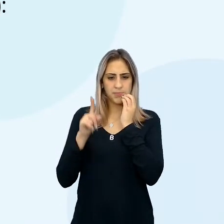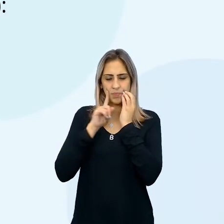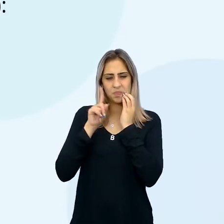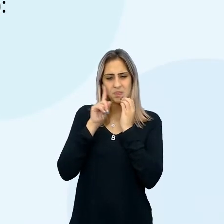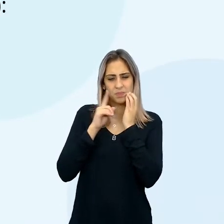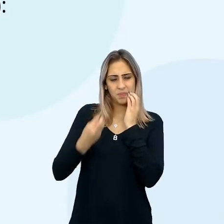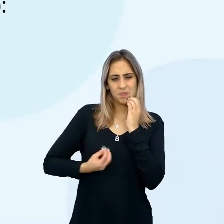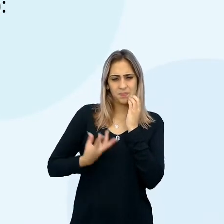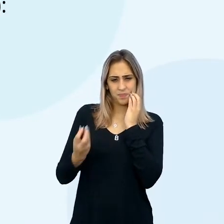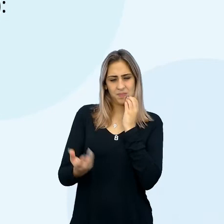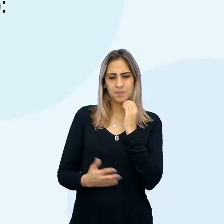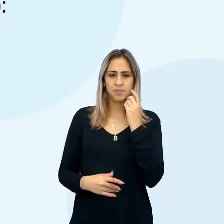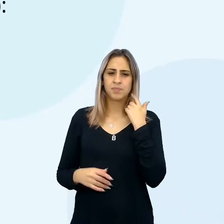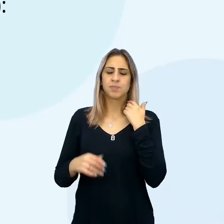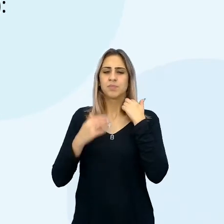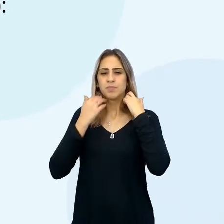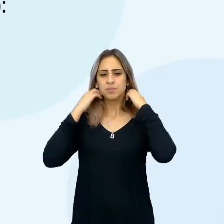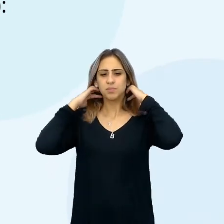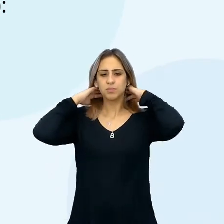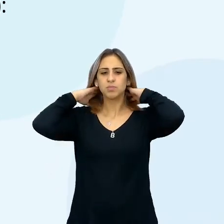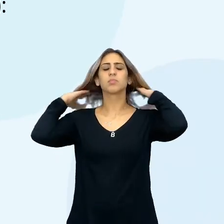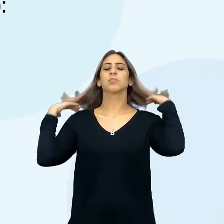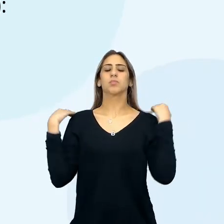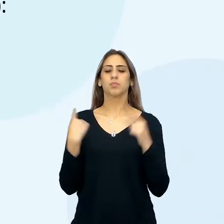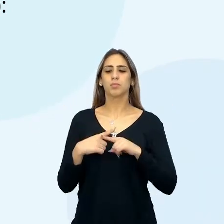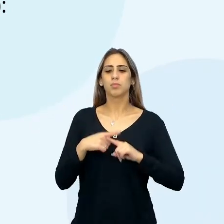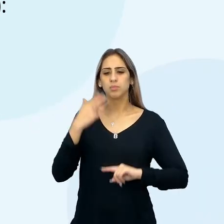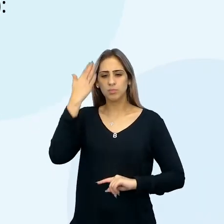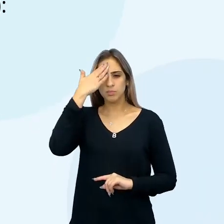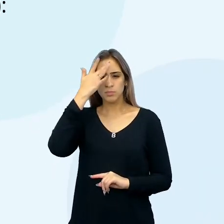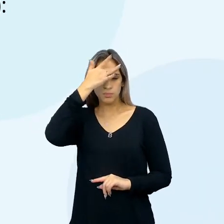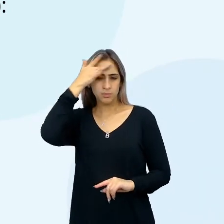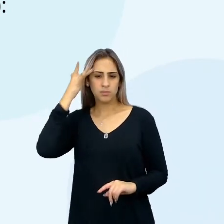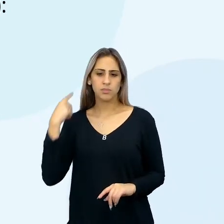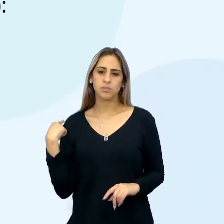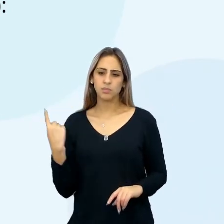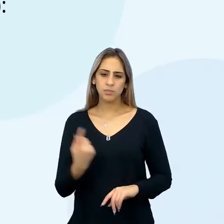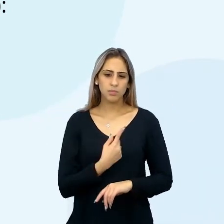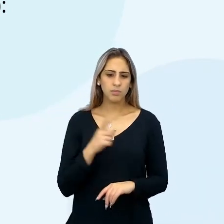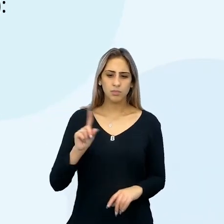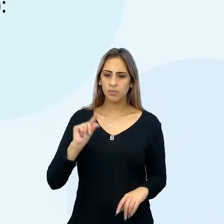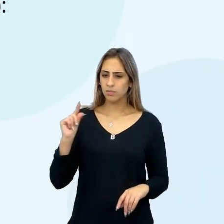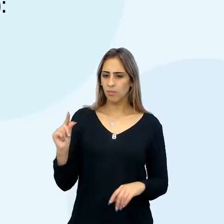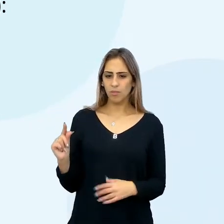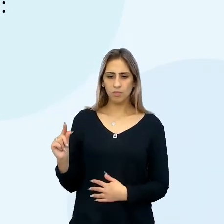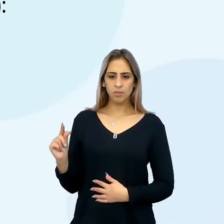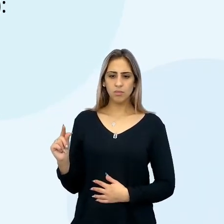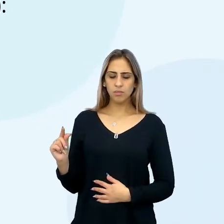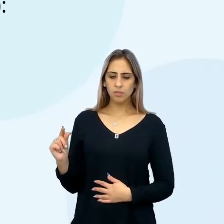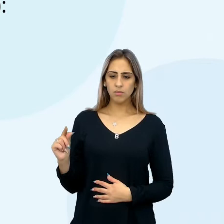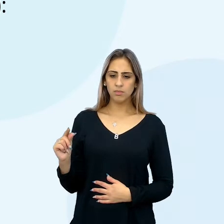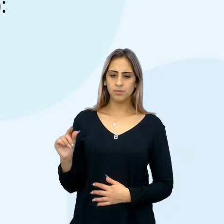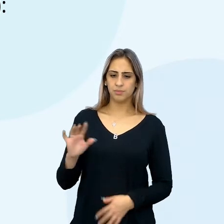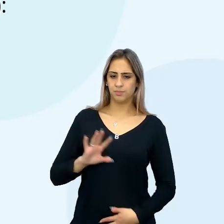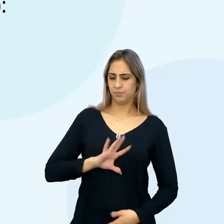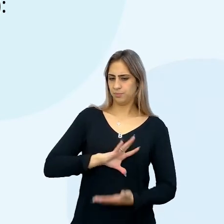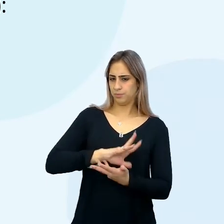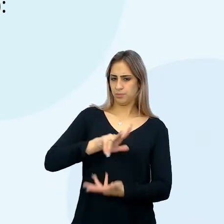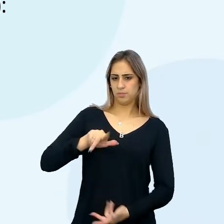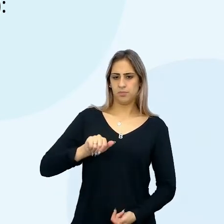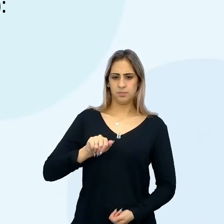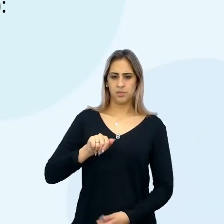cotidiano. Por quê? Porque, sabe, pessoal, nós não somos poucos no planeta,